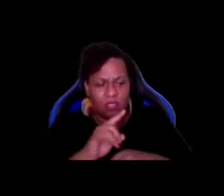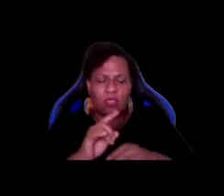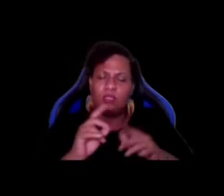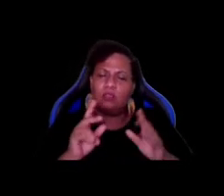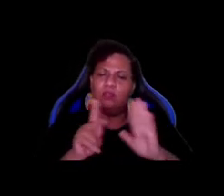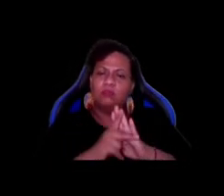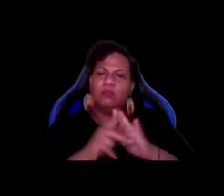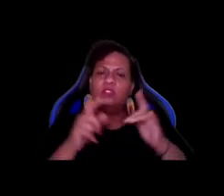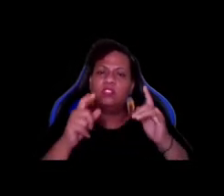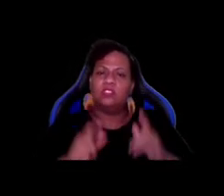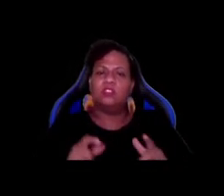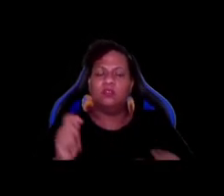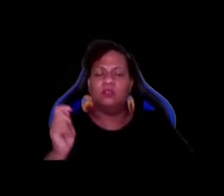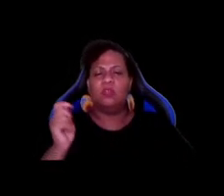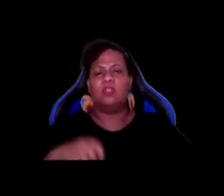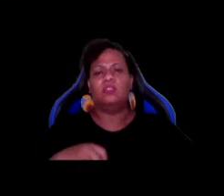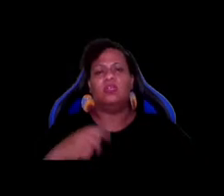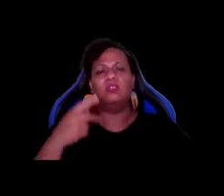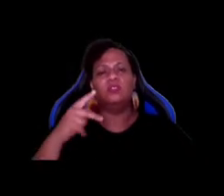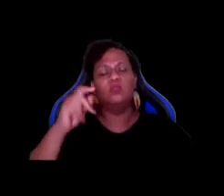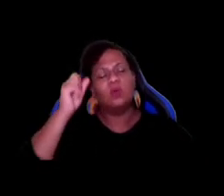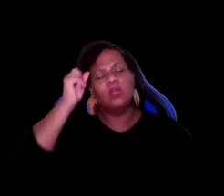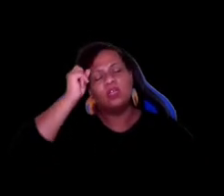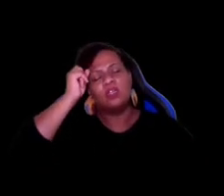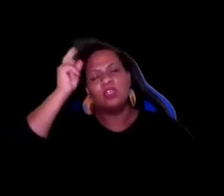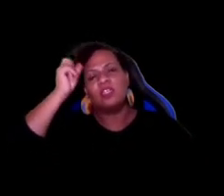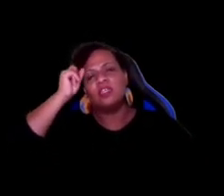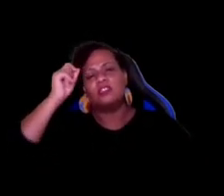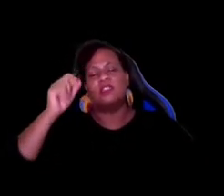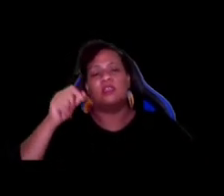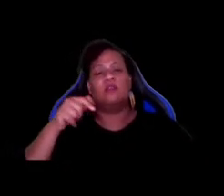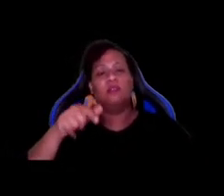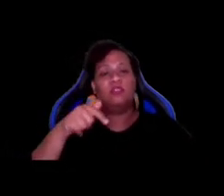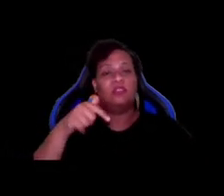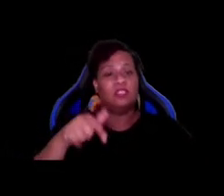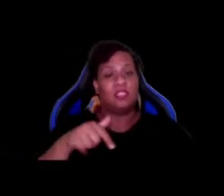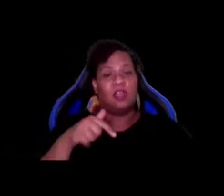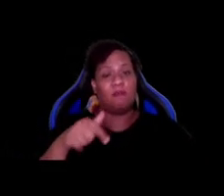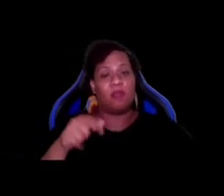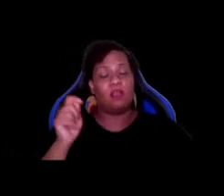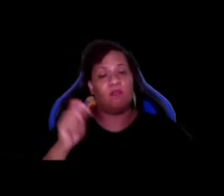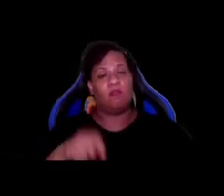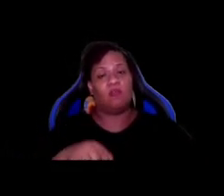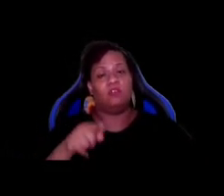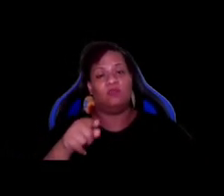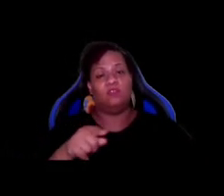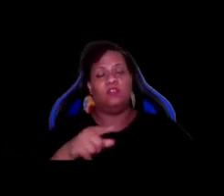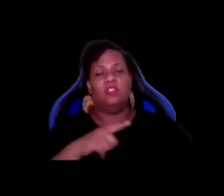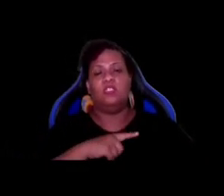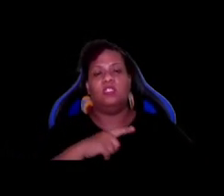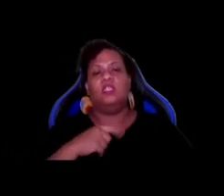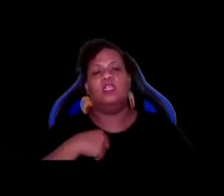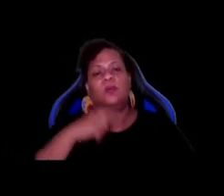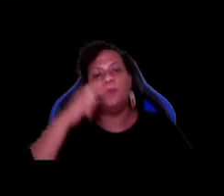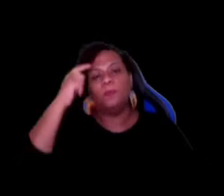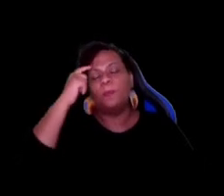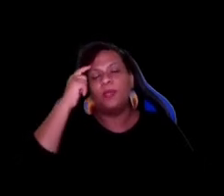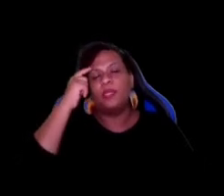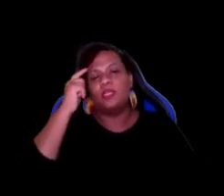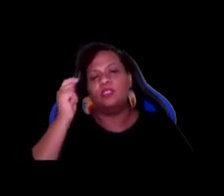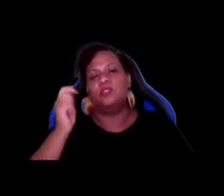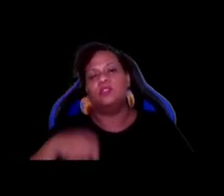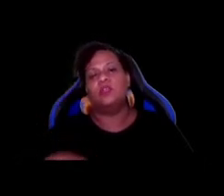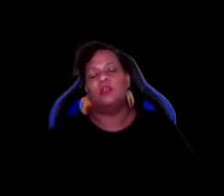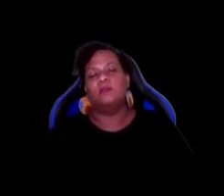espaço, pela sua criação, pelo trabalho que você tem, né? Eu penso muito na